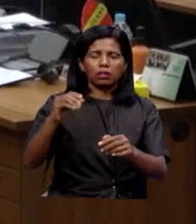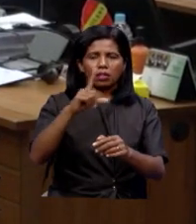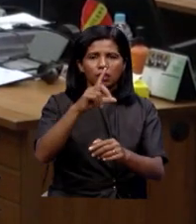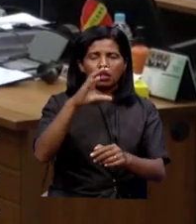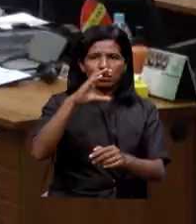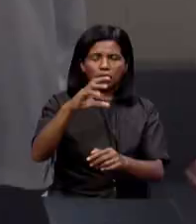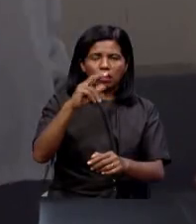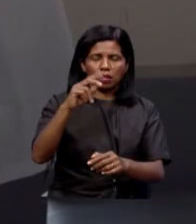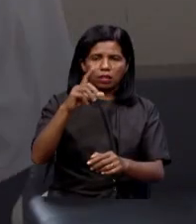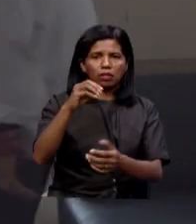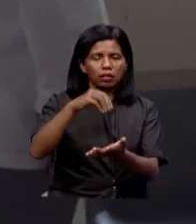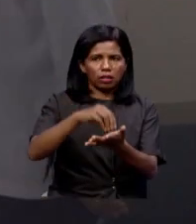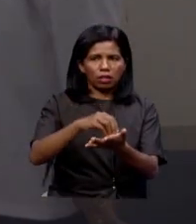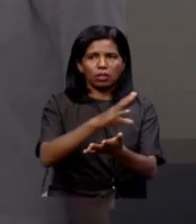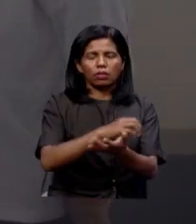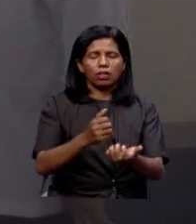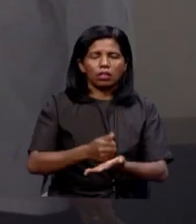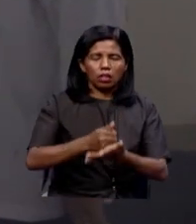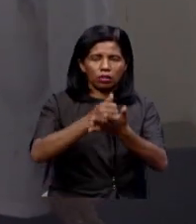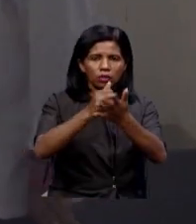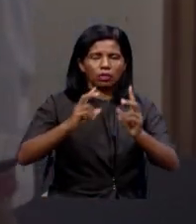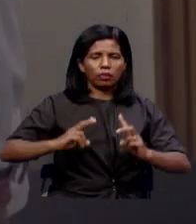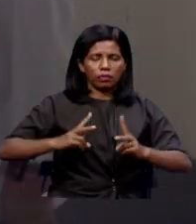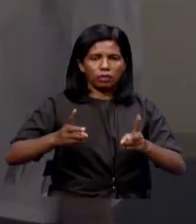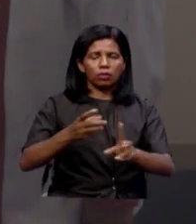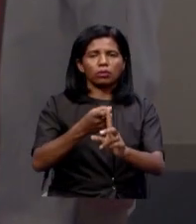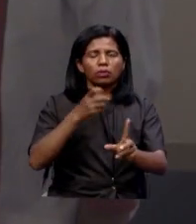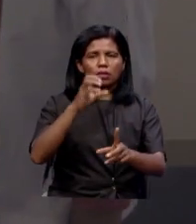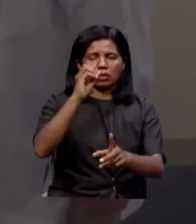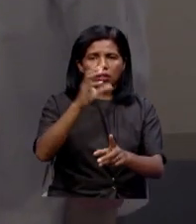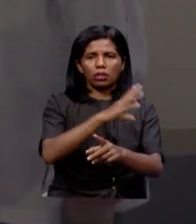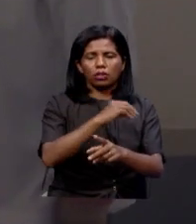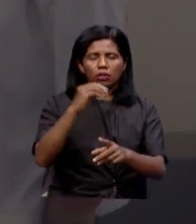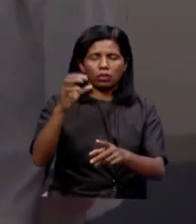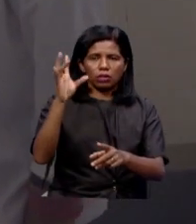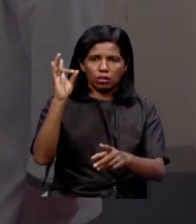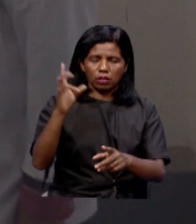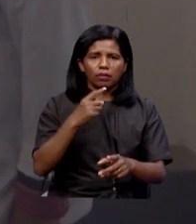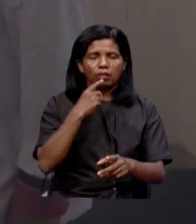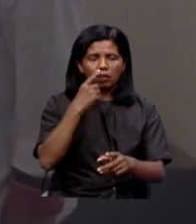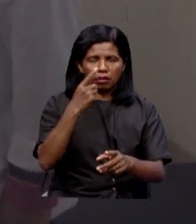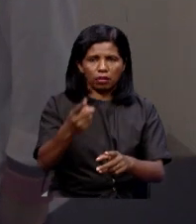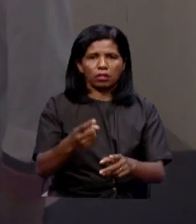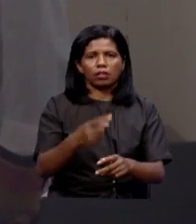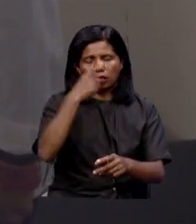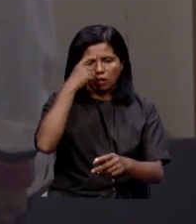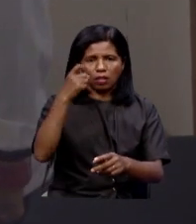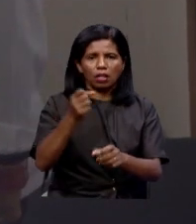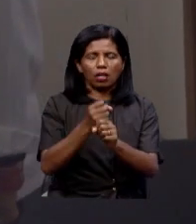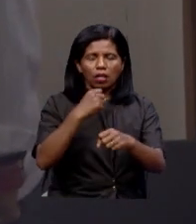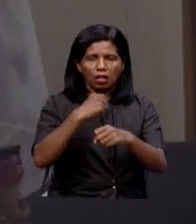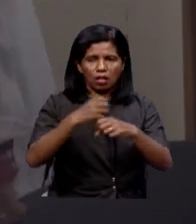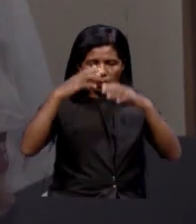Nacional, prevê o de sustenta veterano o se grau zero to setim. Nune Loro Mesa que afirma, o razão ne, macalo